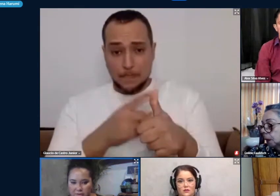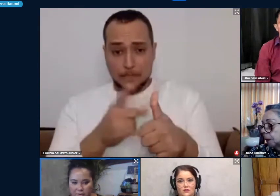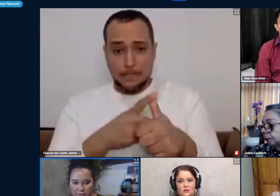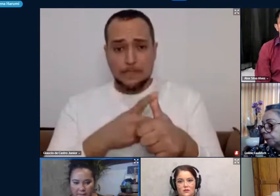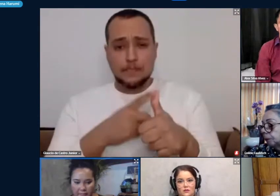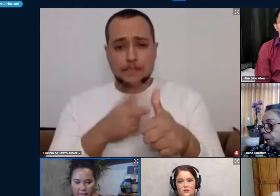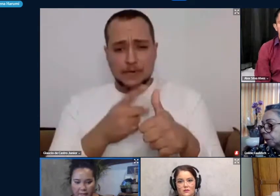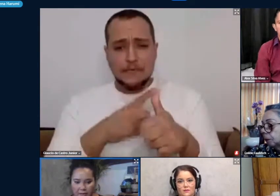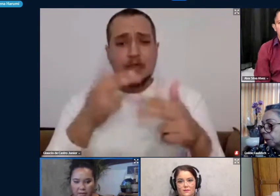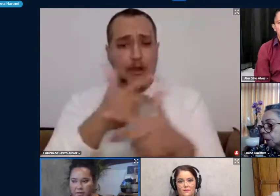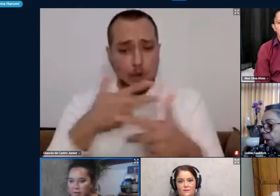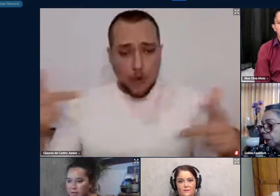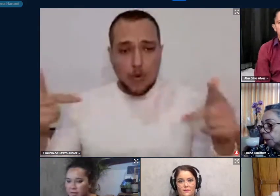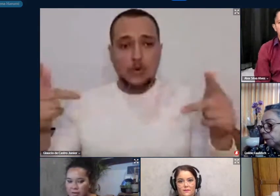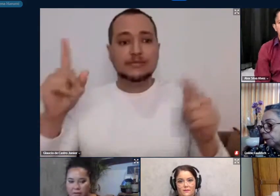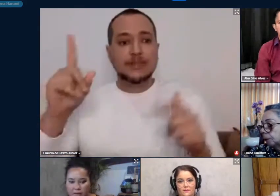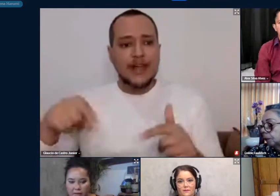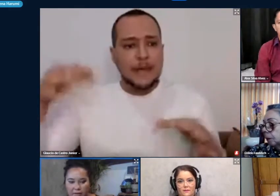atuado bastante.